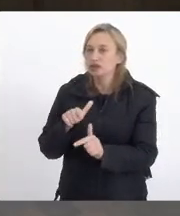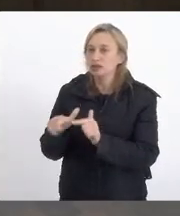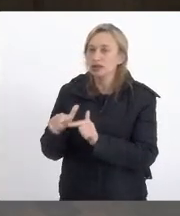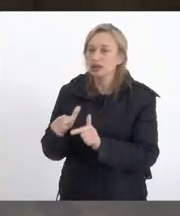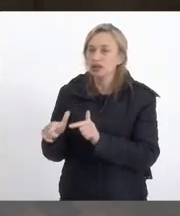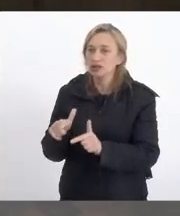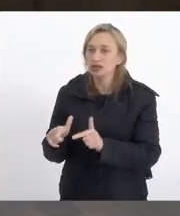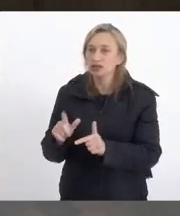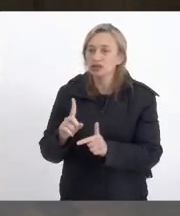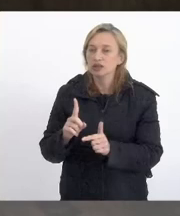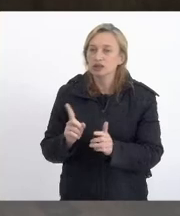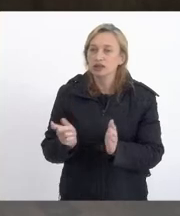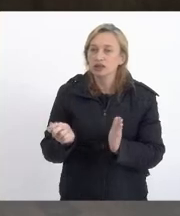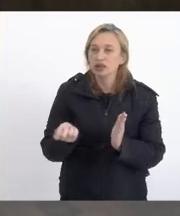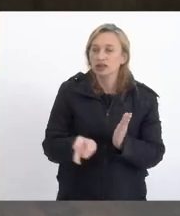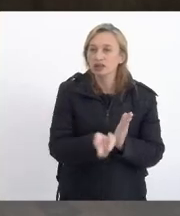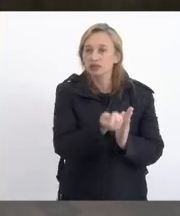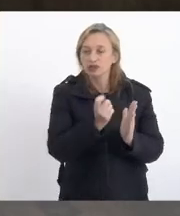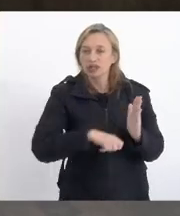que não eram tributados antes.